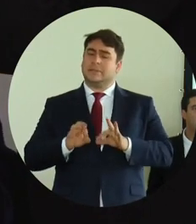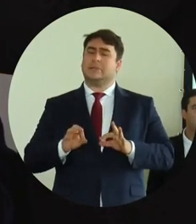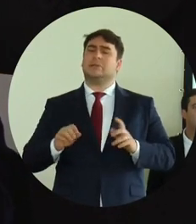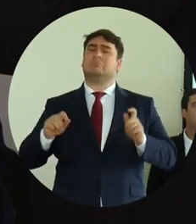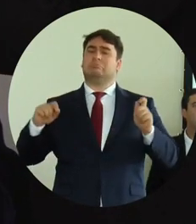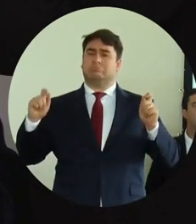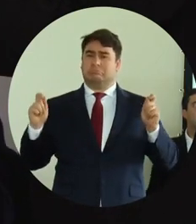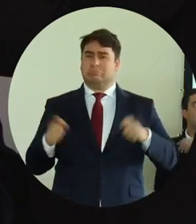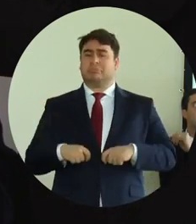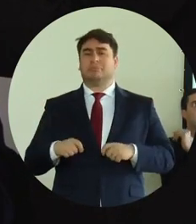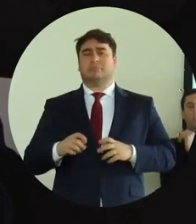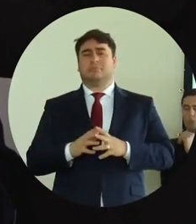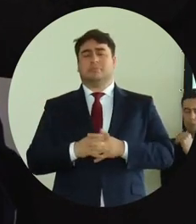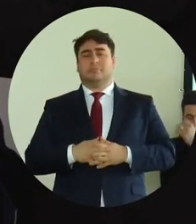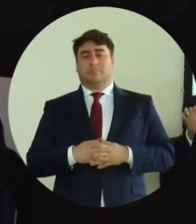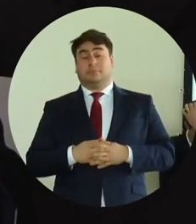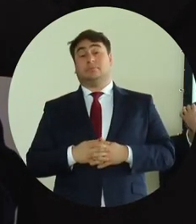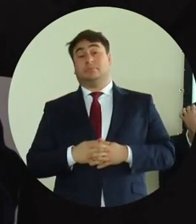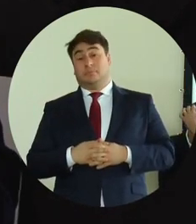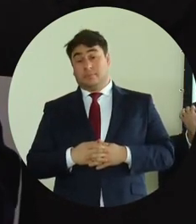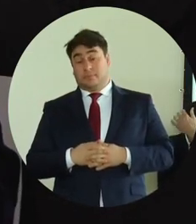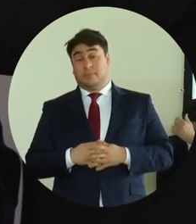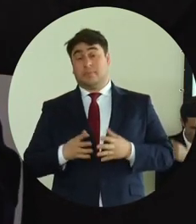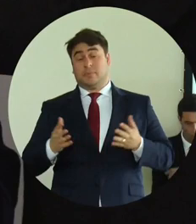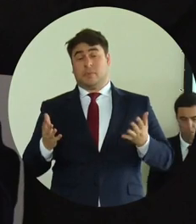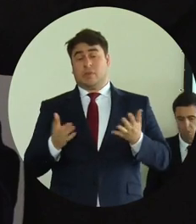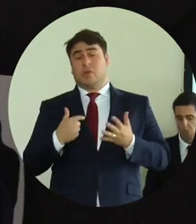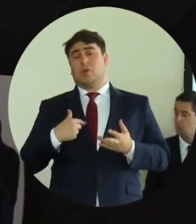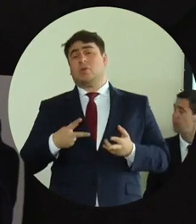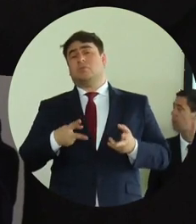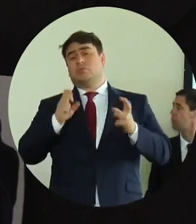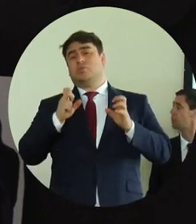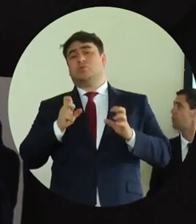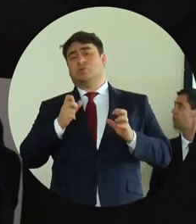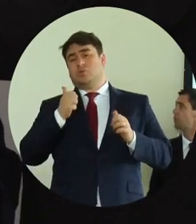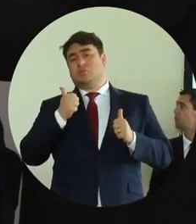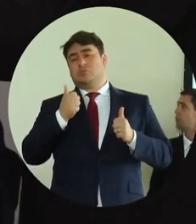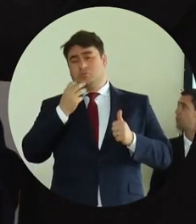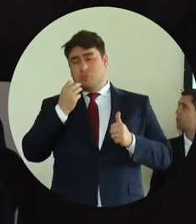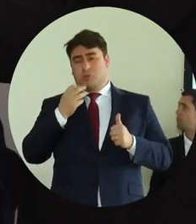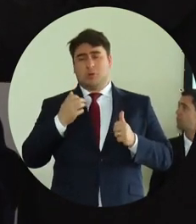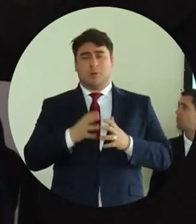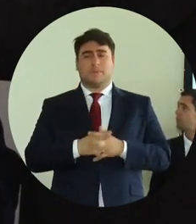feminina. Então, isso foi muito bem recebido, isso foi muito bem visto.